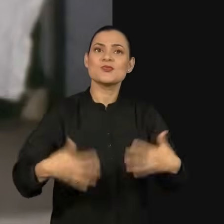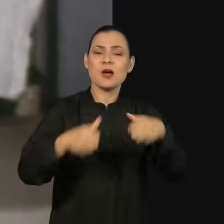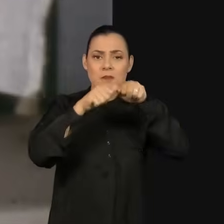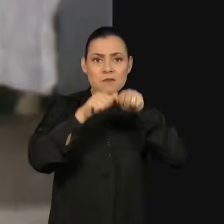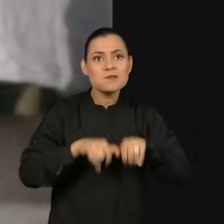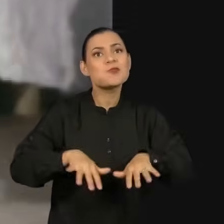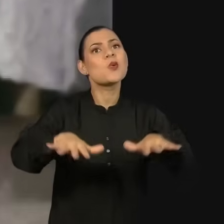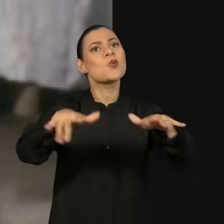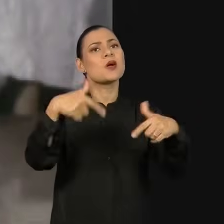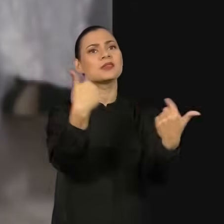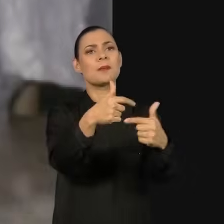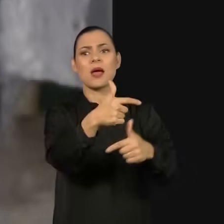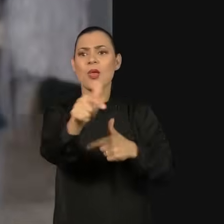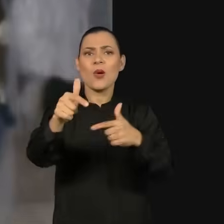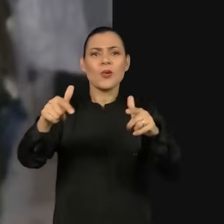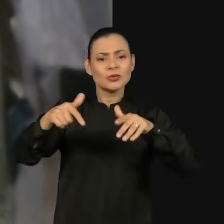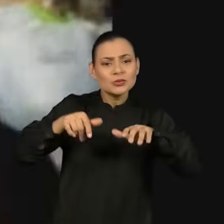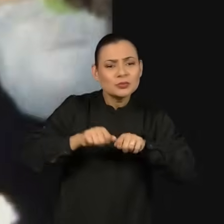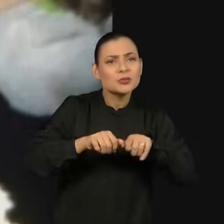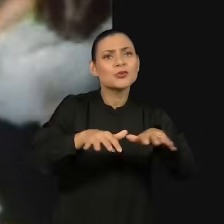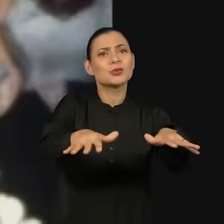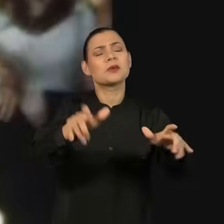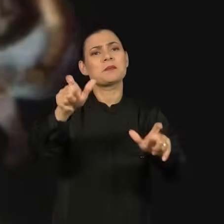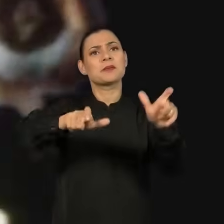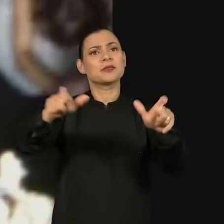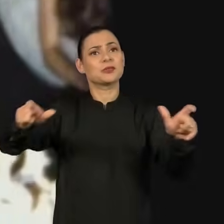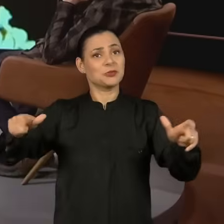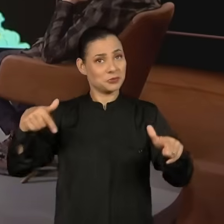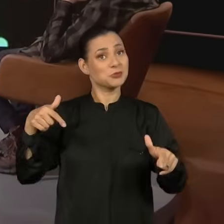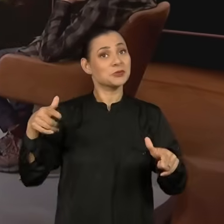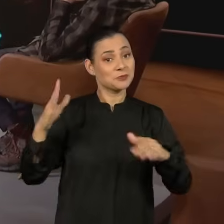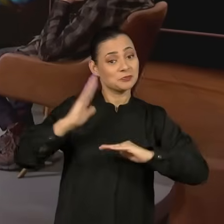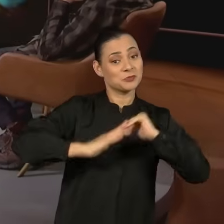propagou nos trabalhos posteriores dos seus integrantes.